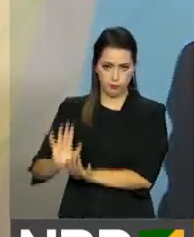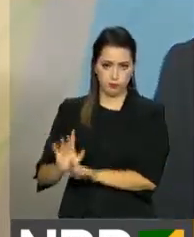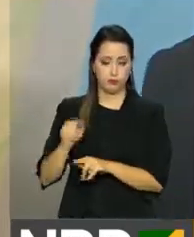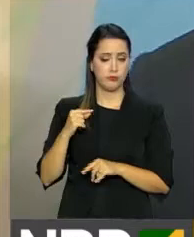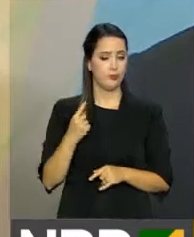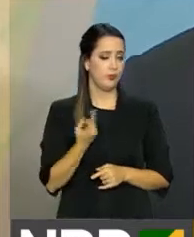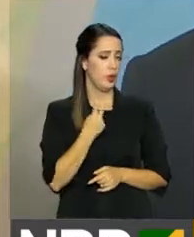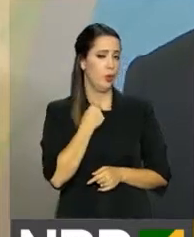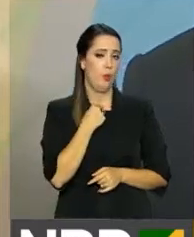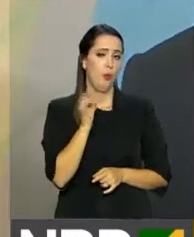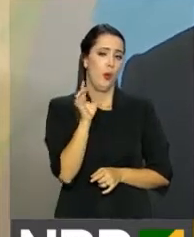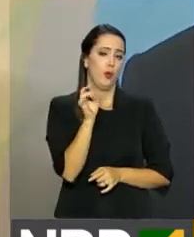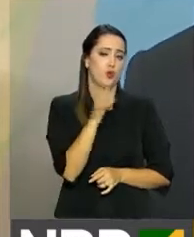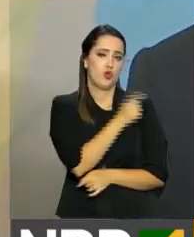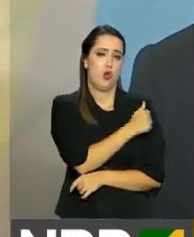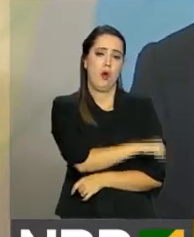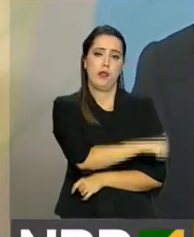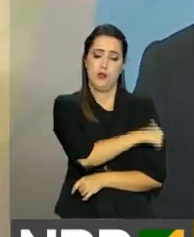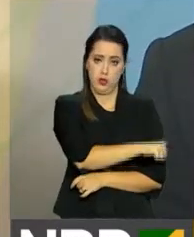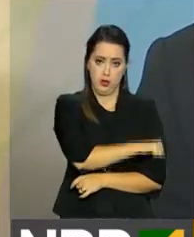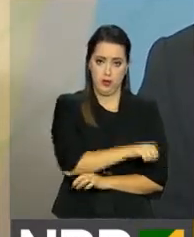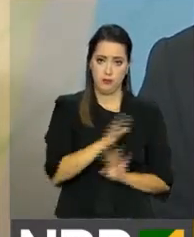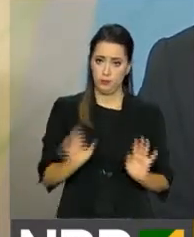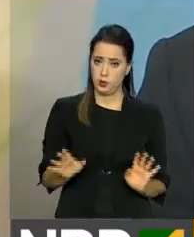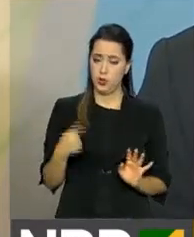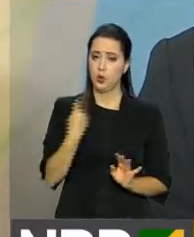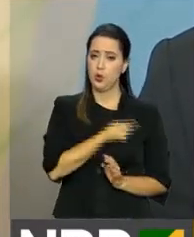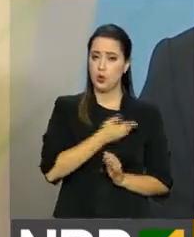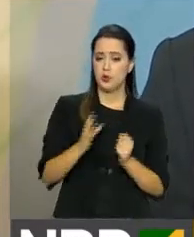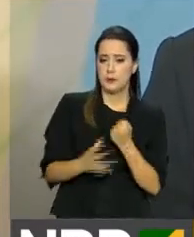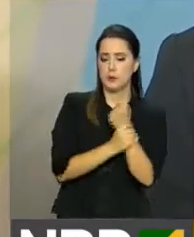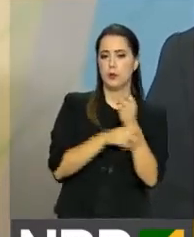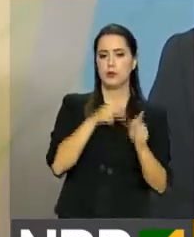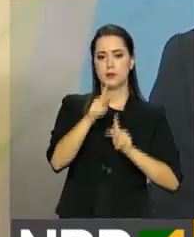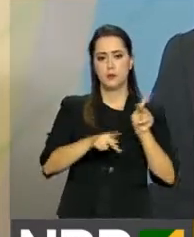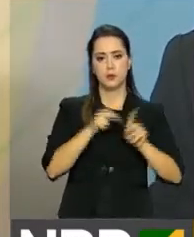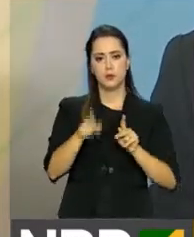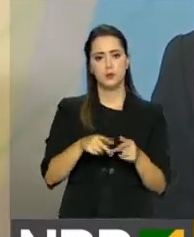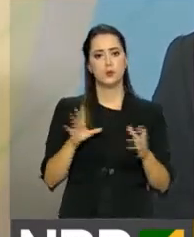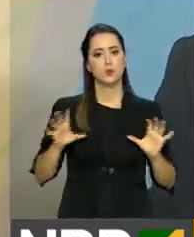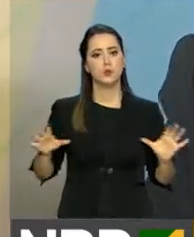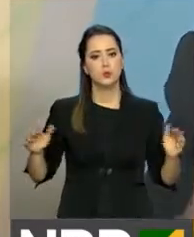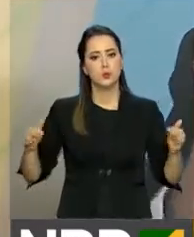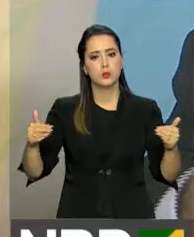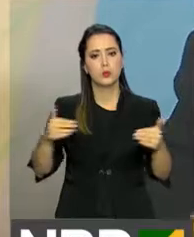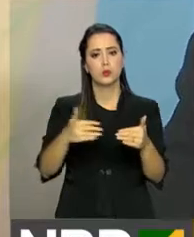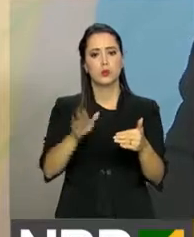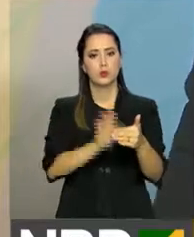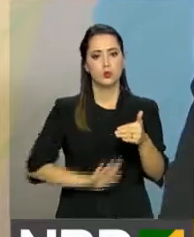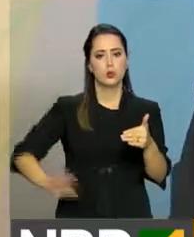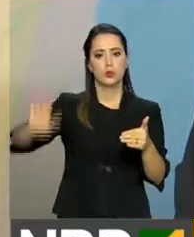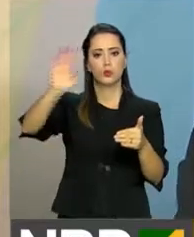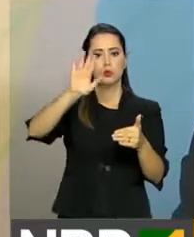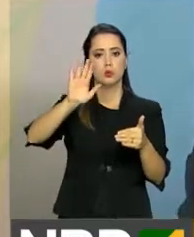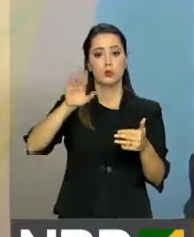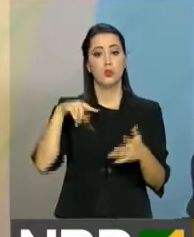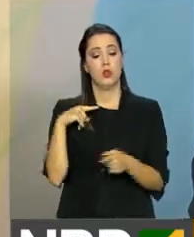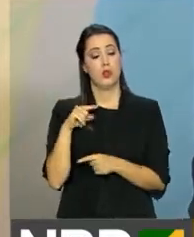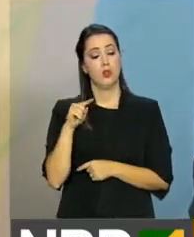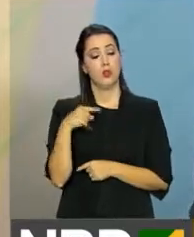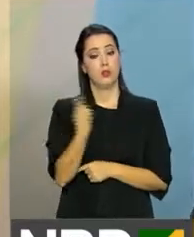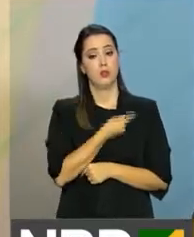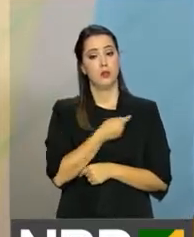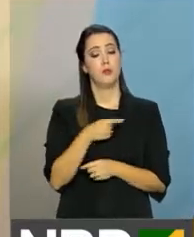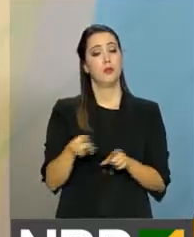na questão do rio de janeiro nós tomamos a segurança pública como um todo e por isso criamos também um